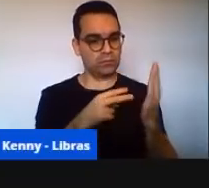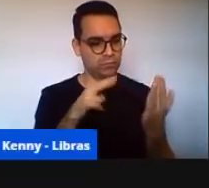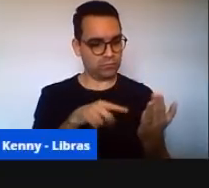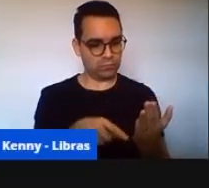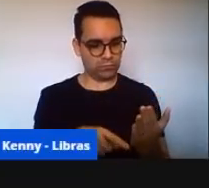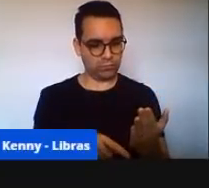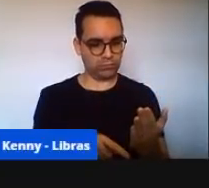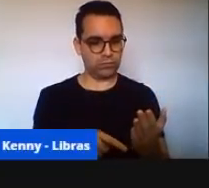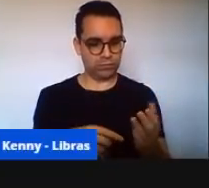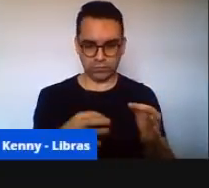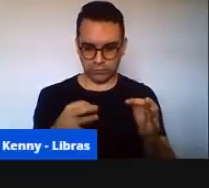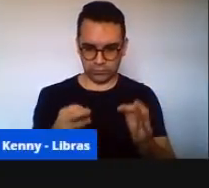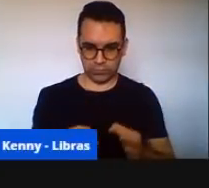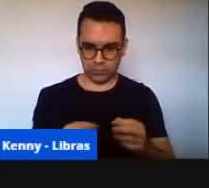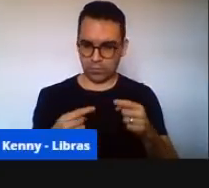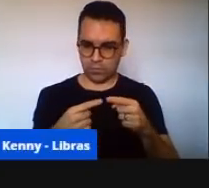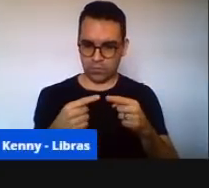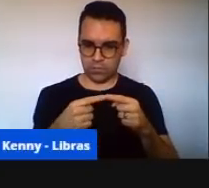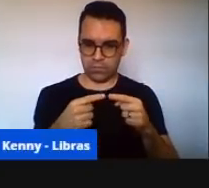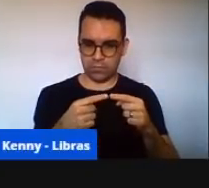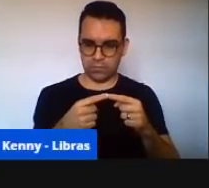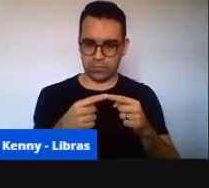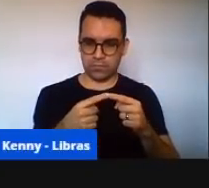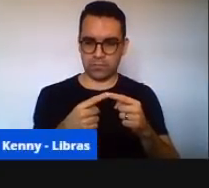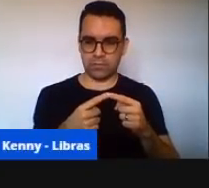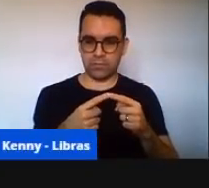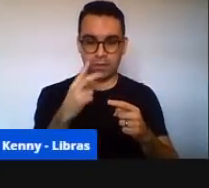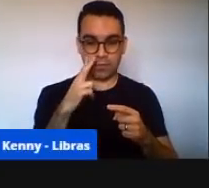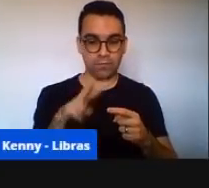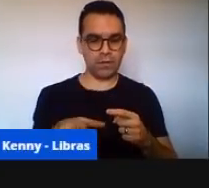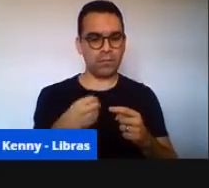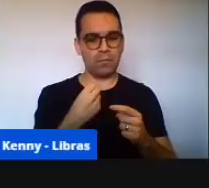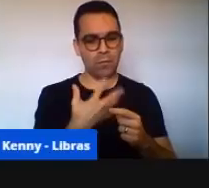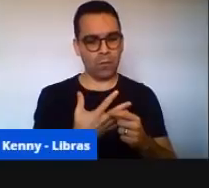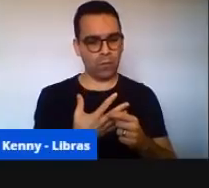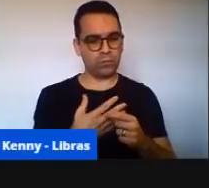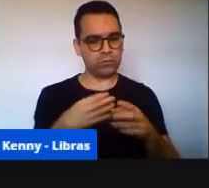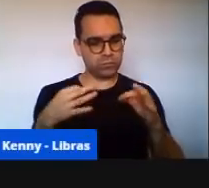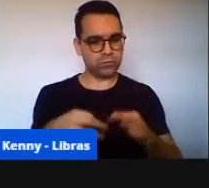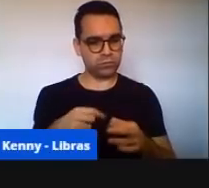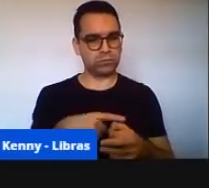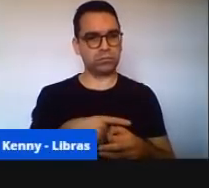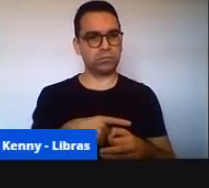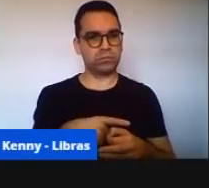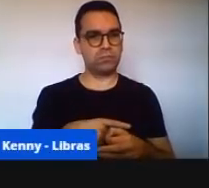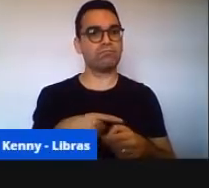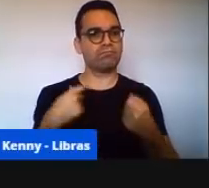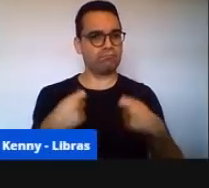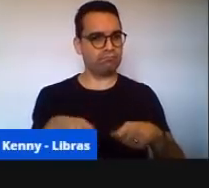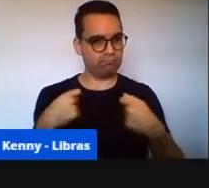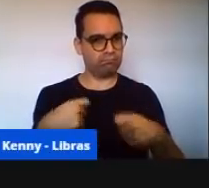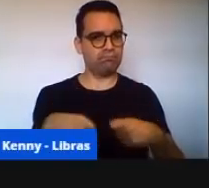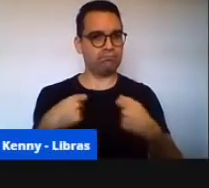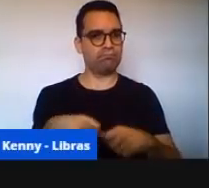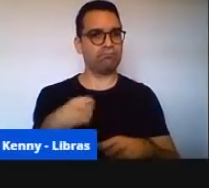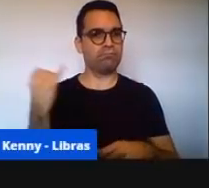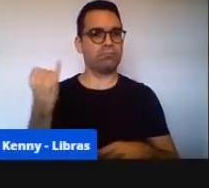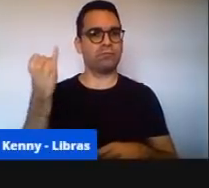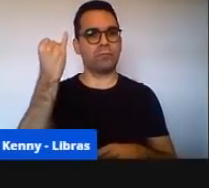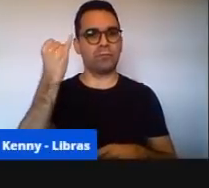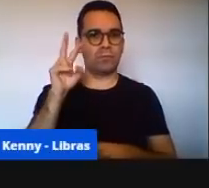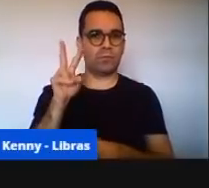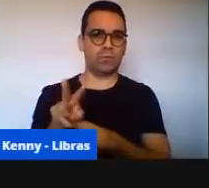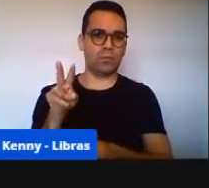qualidade desse produto, se ele está com a qualidade adequada para consumo, tá? Para o tempo que vocês vão estar utilizando esse